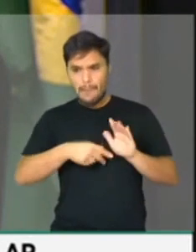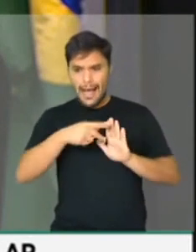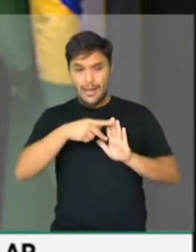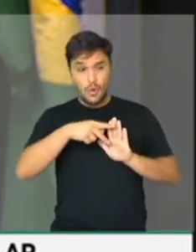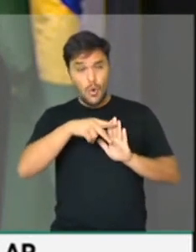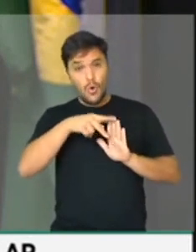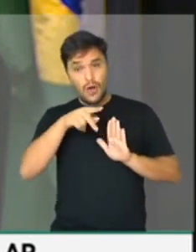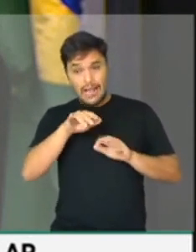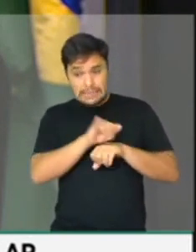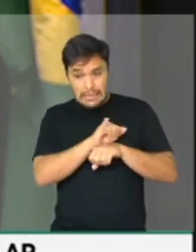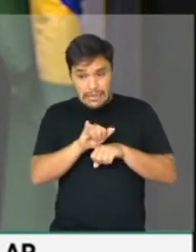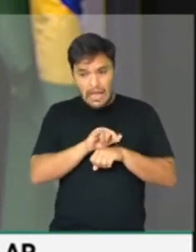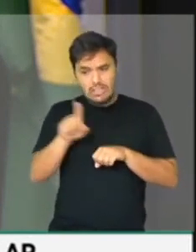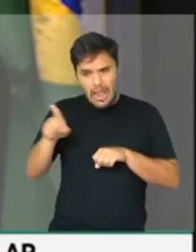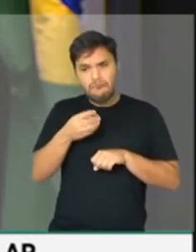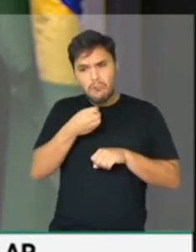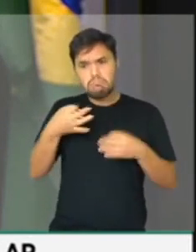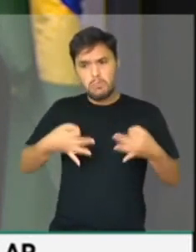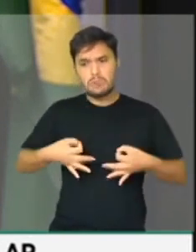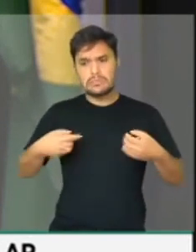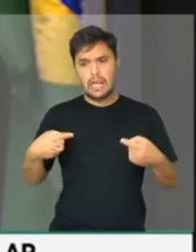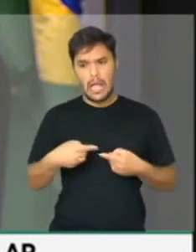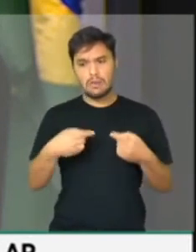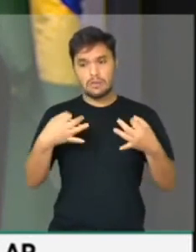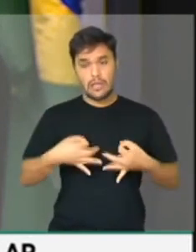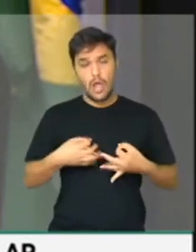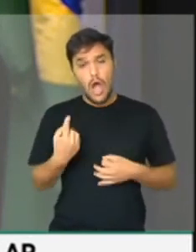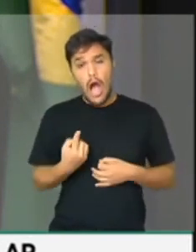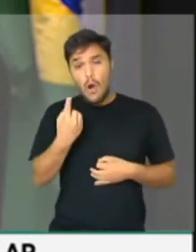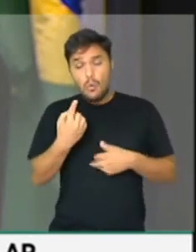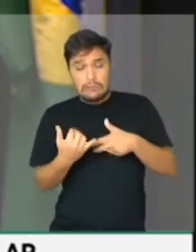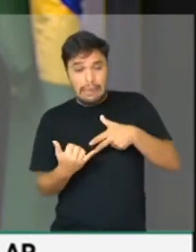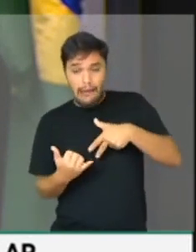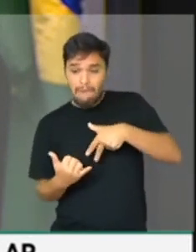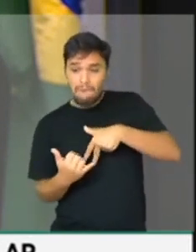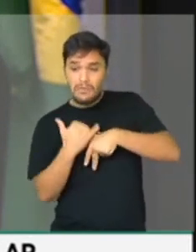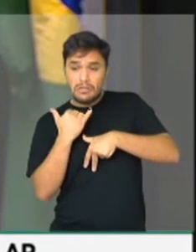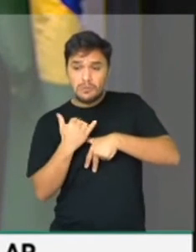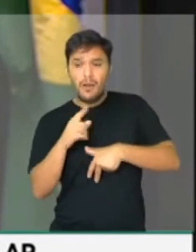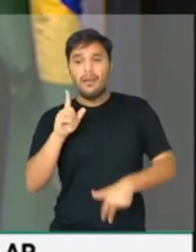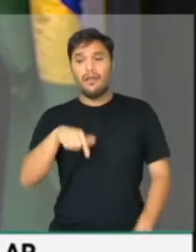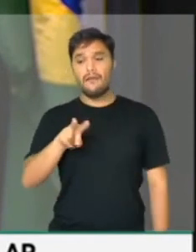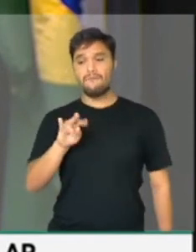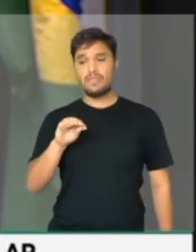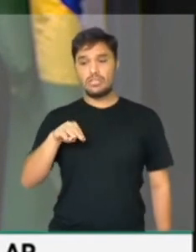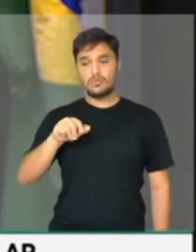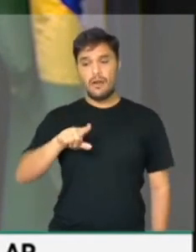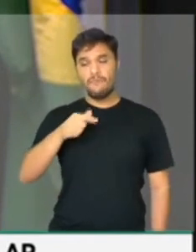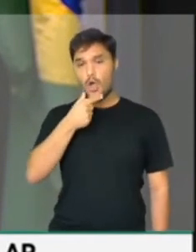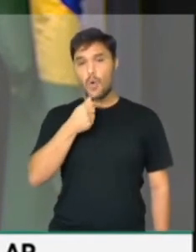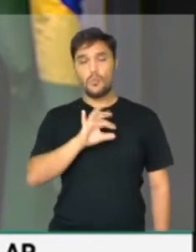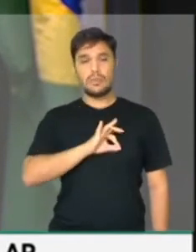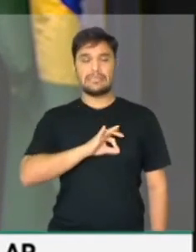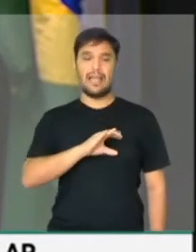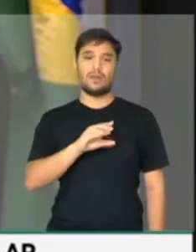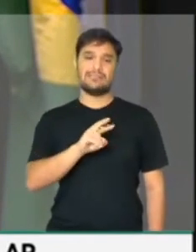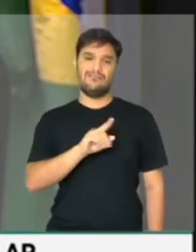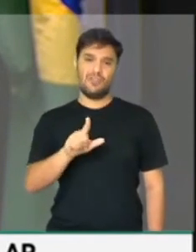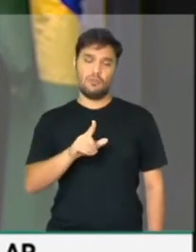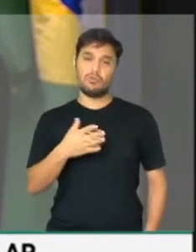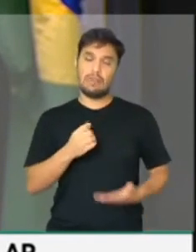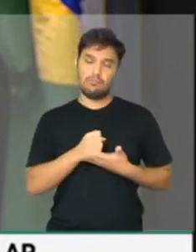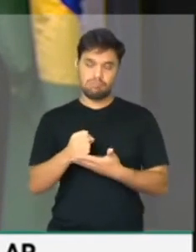acertada, e a única vítima foi esse policial civil, que eu gostaria aqui de me solidarizar com